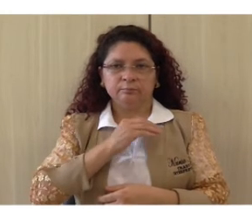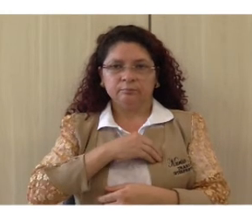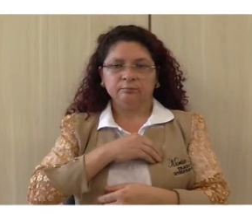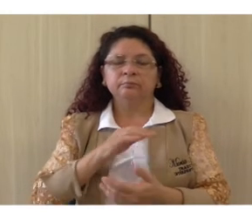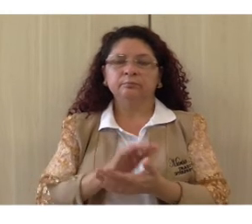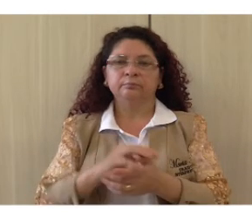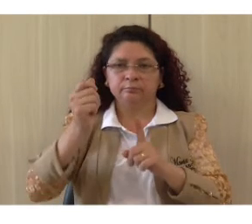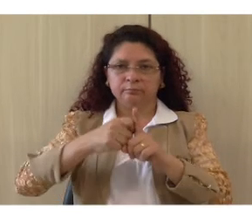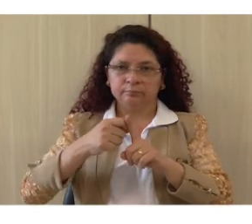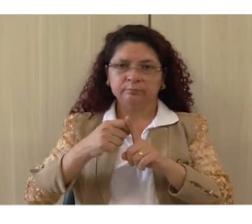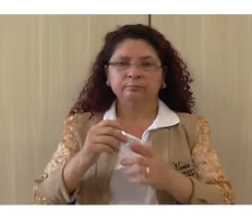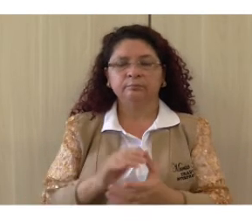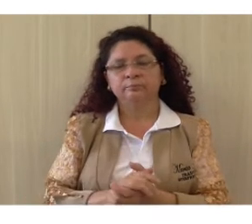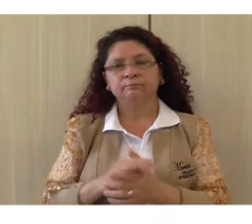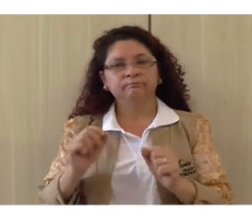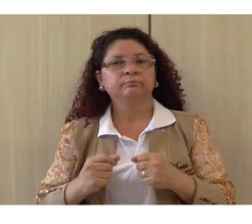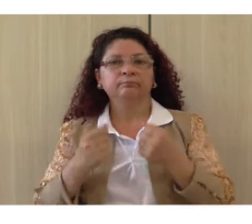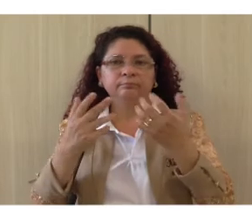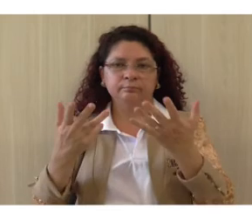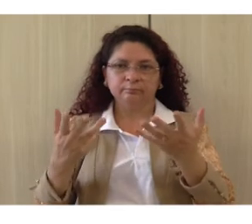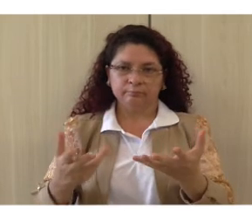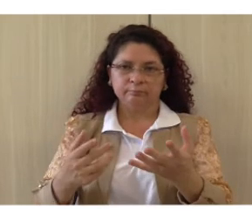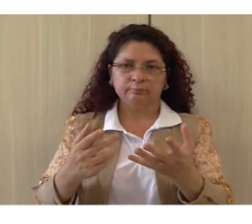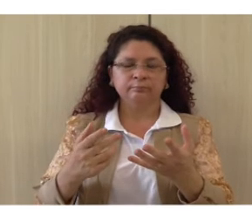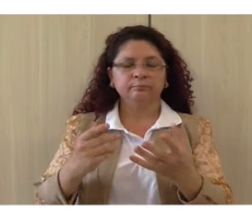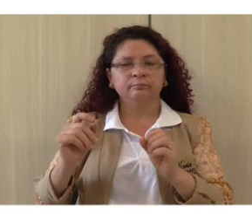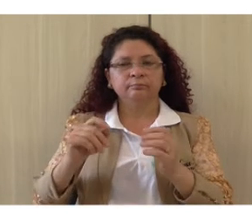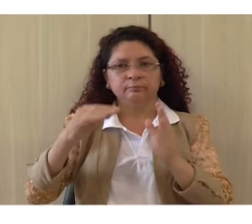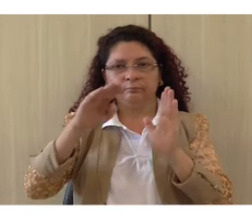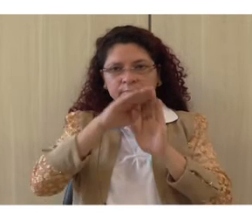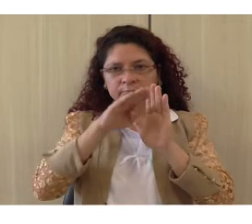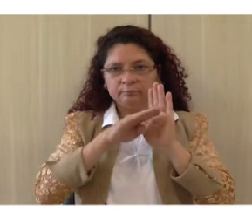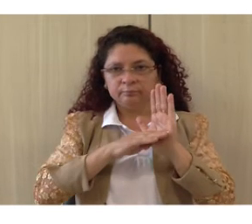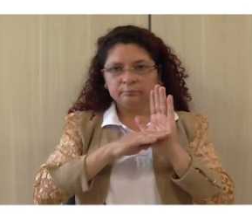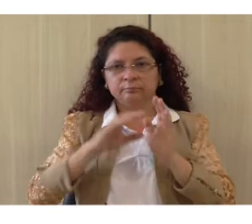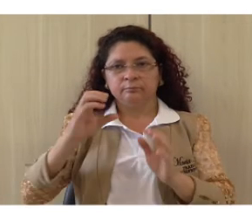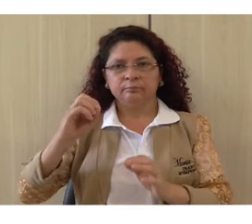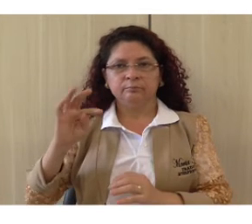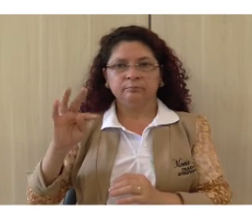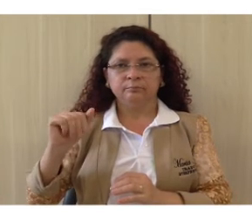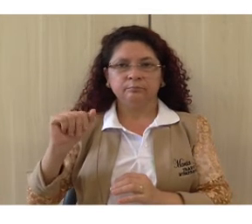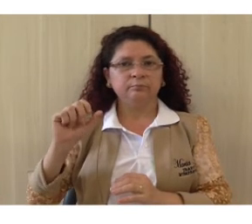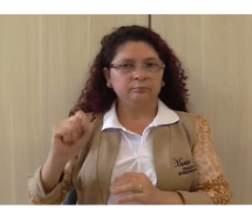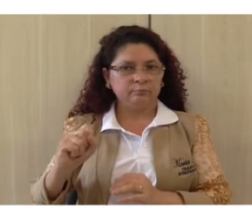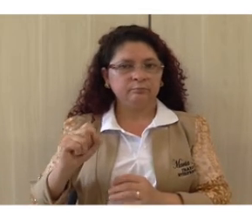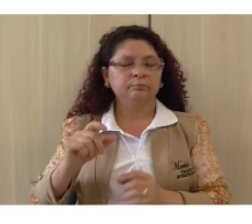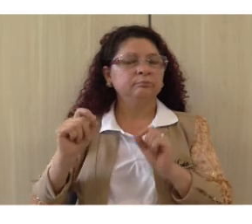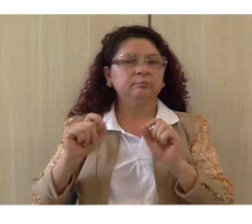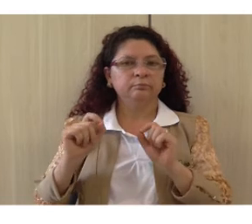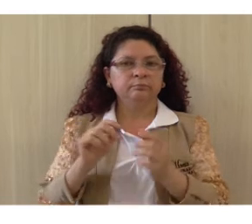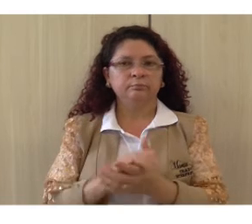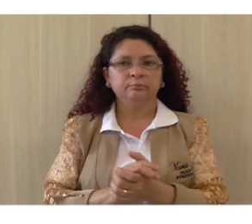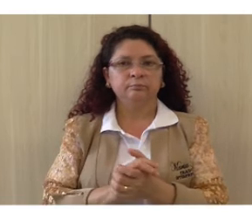mensal pelos candidatos aprovados para vagas reservadas pelo sistema de cotas segue o